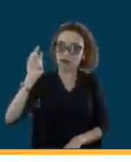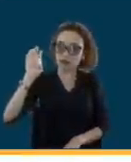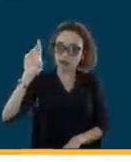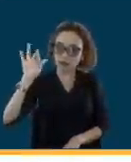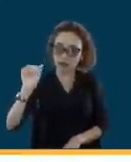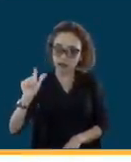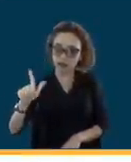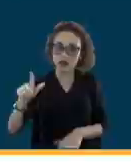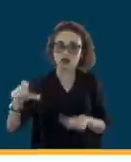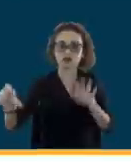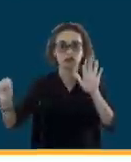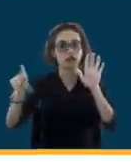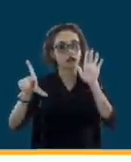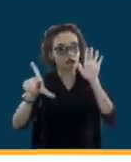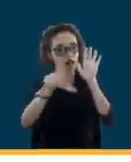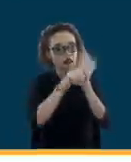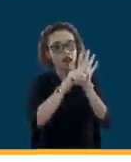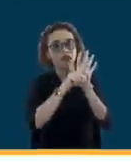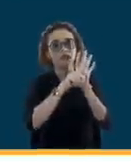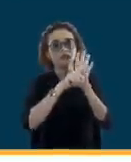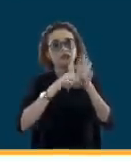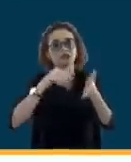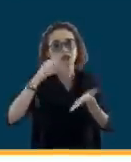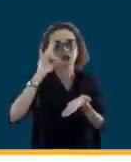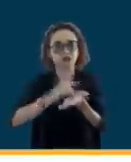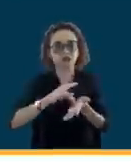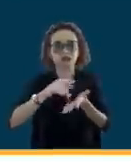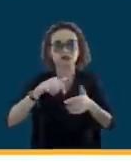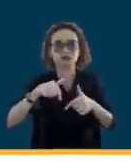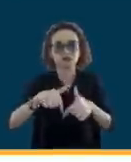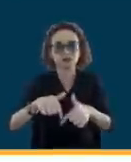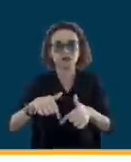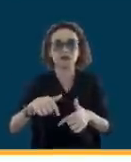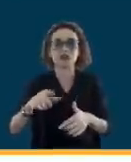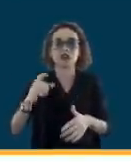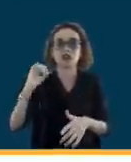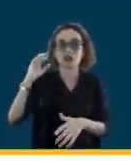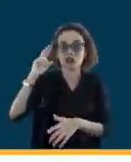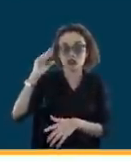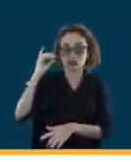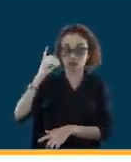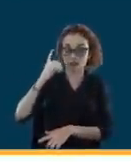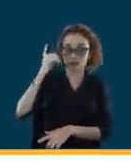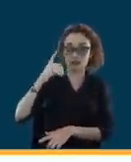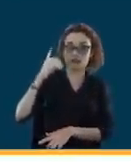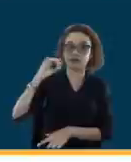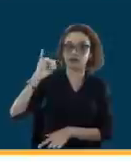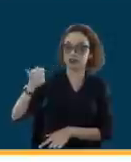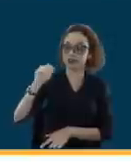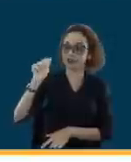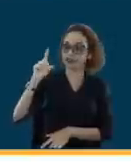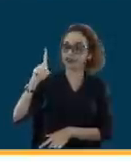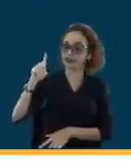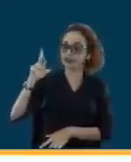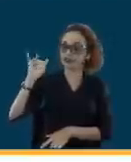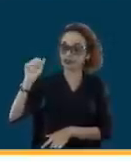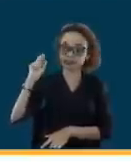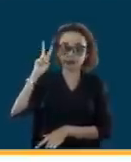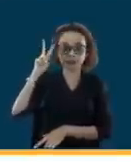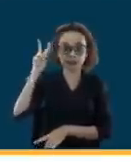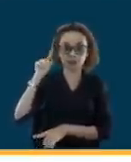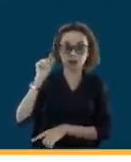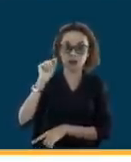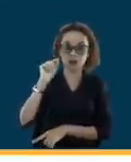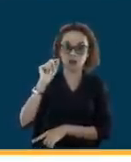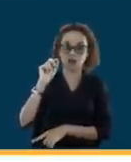que saia esse documento. Essa será uma semana muito importante. A deputada Jandira me lembrava que na quinta-feira, dia 6 do 8, nós teremos